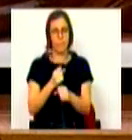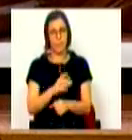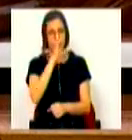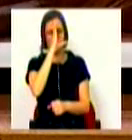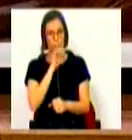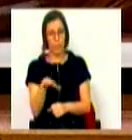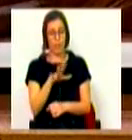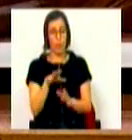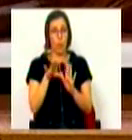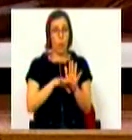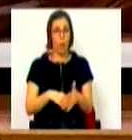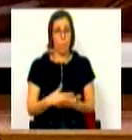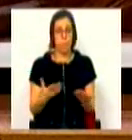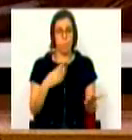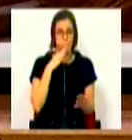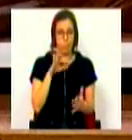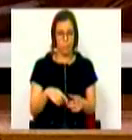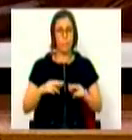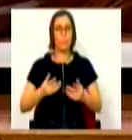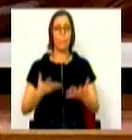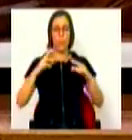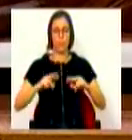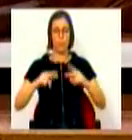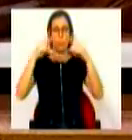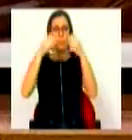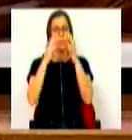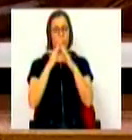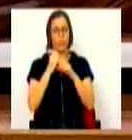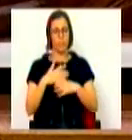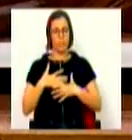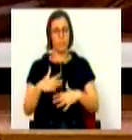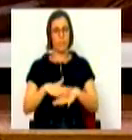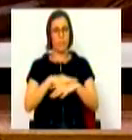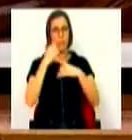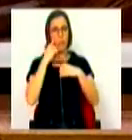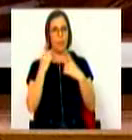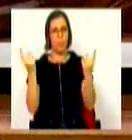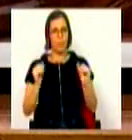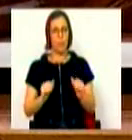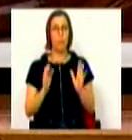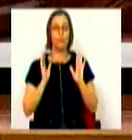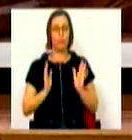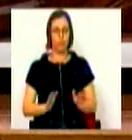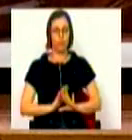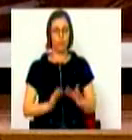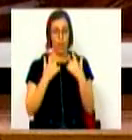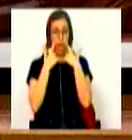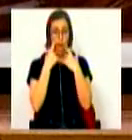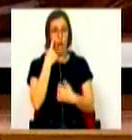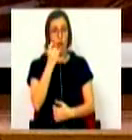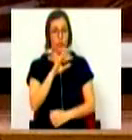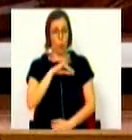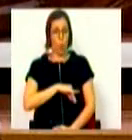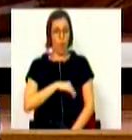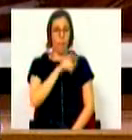em situação precária, do descongelamento de todas as carreiras da administração pública, que já está a ter efeitos nos ordenados